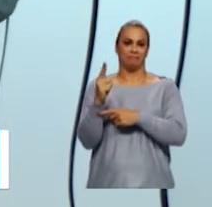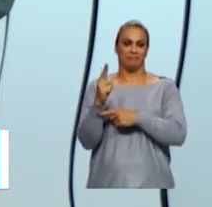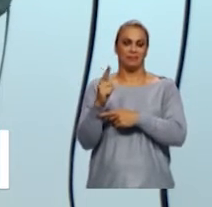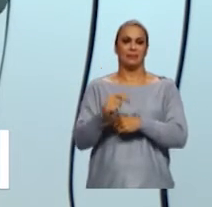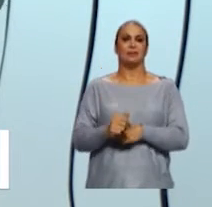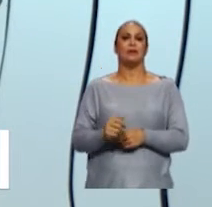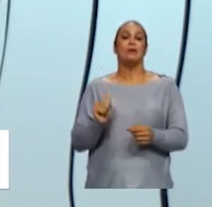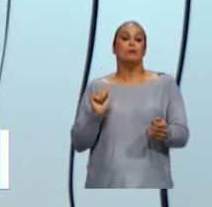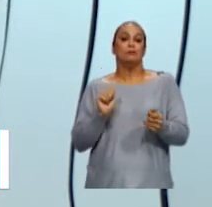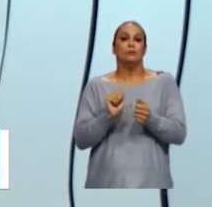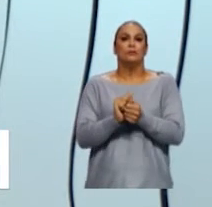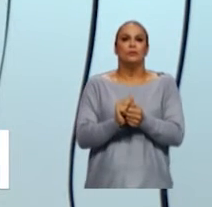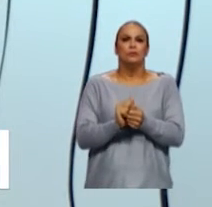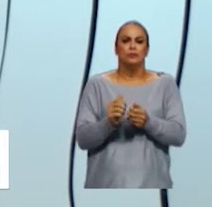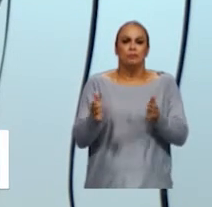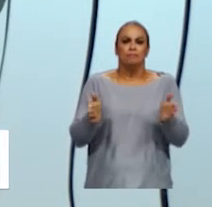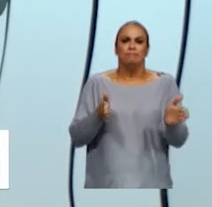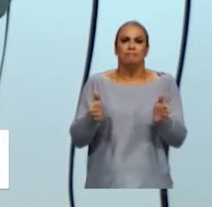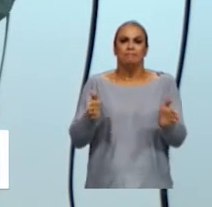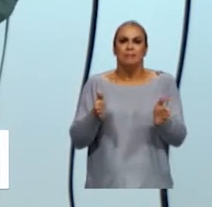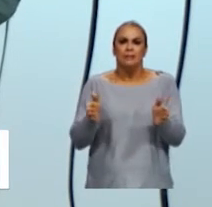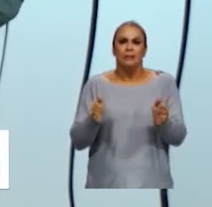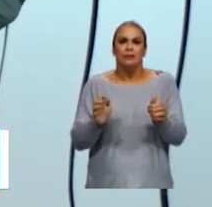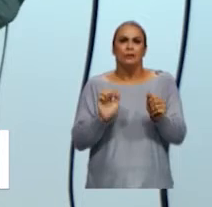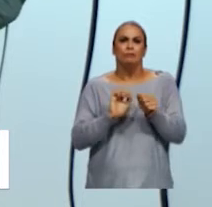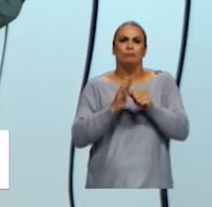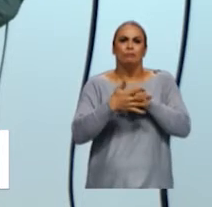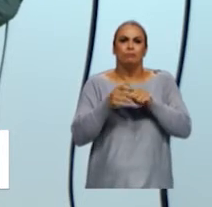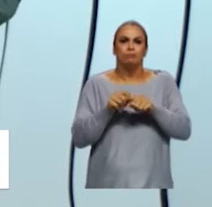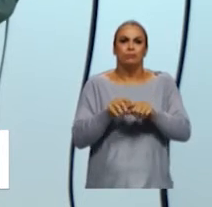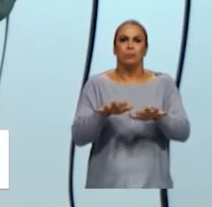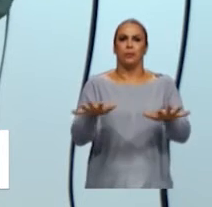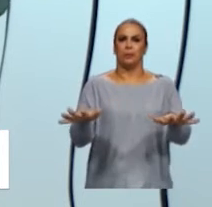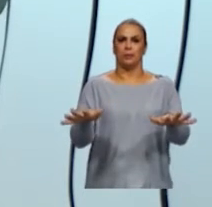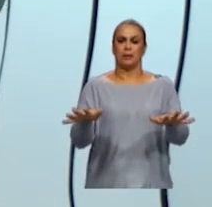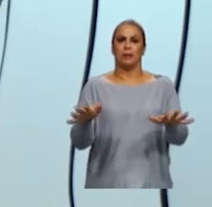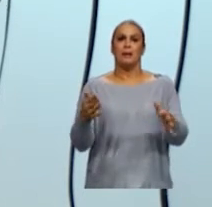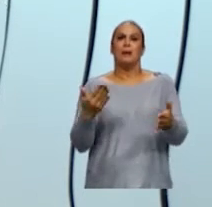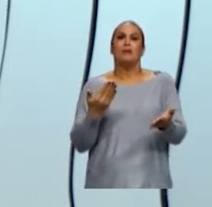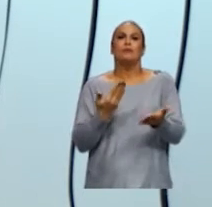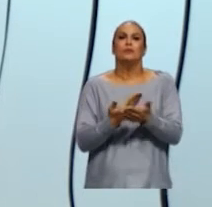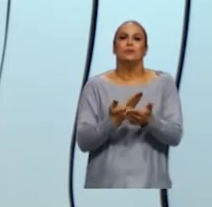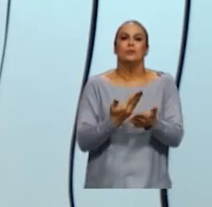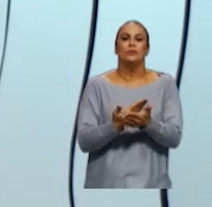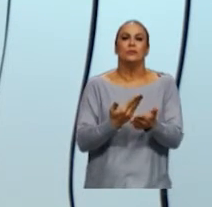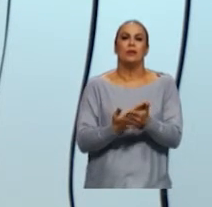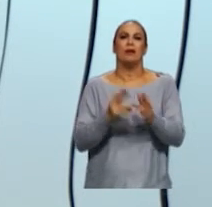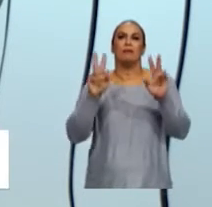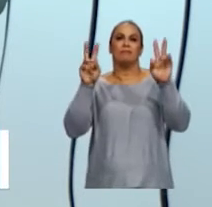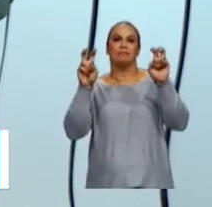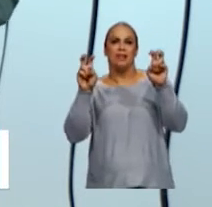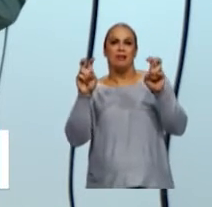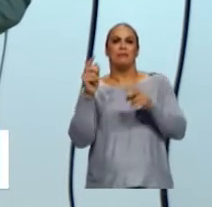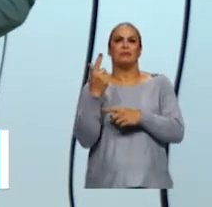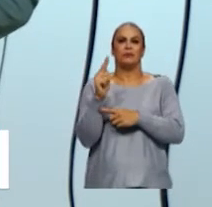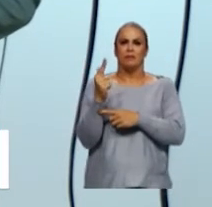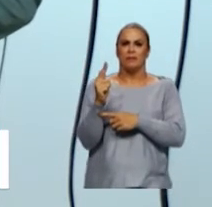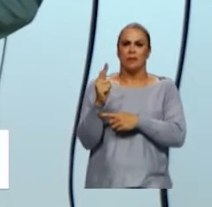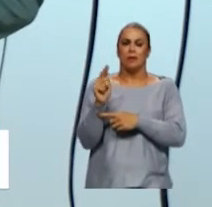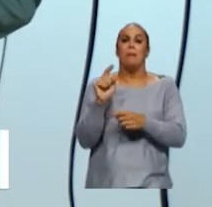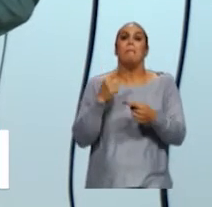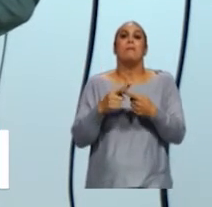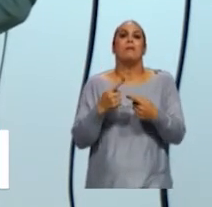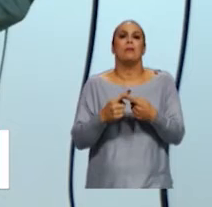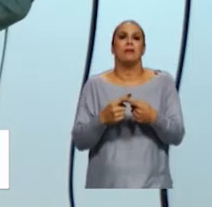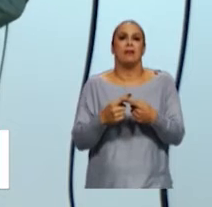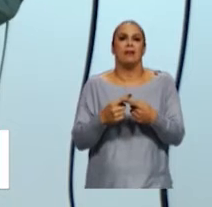Estamos juntos, nesse tempo de pandemia, estudando os temas da geografia, para que você não perca o